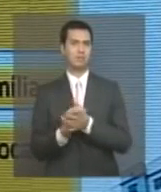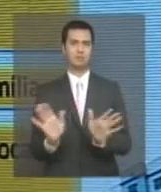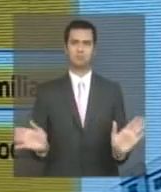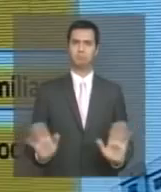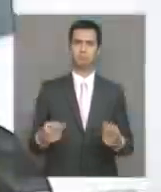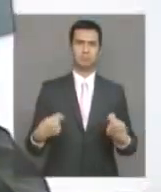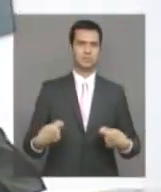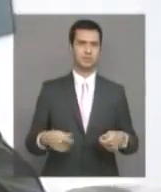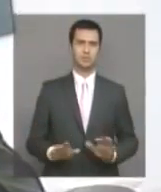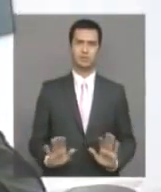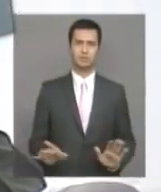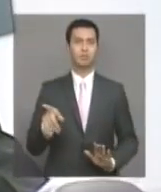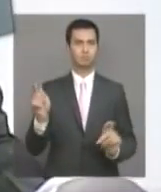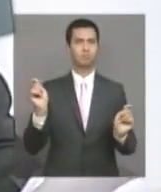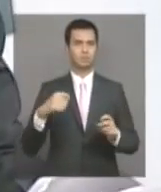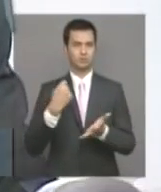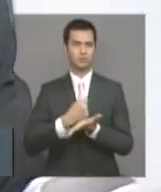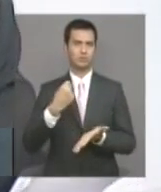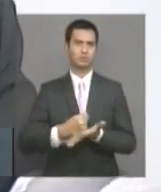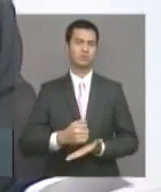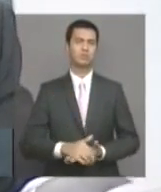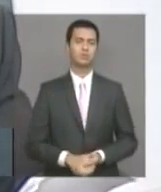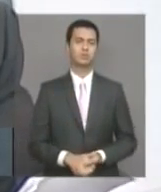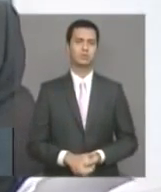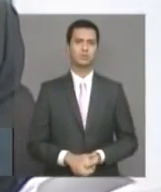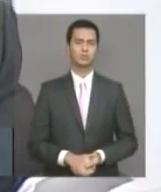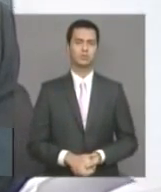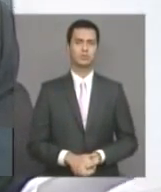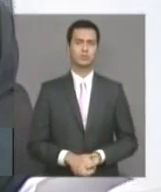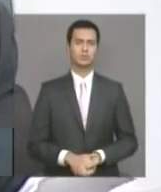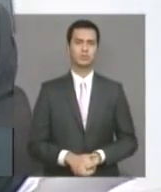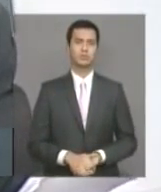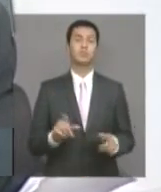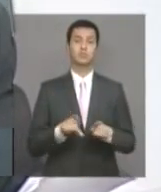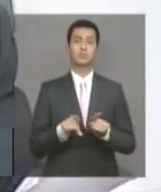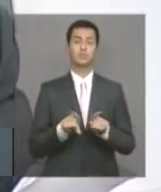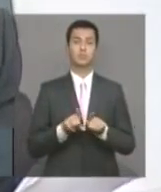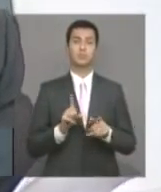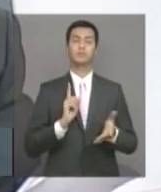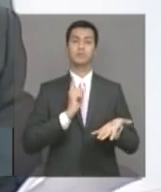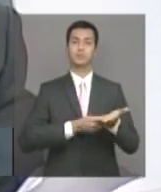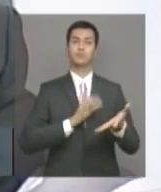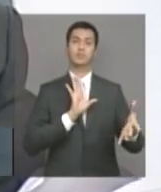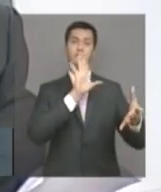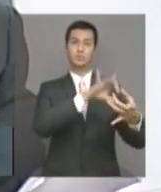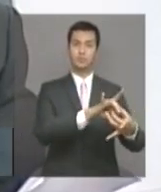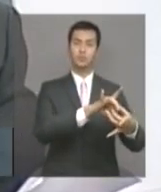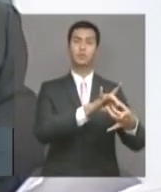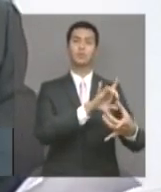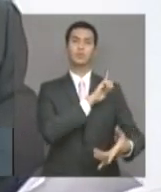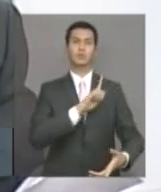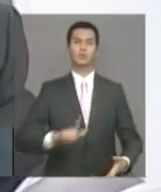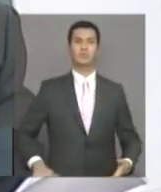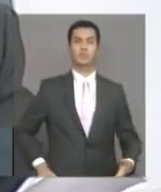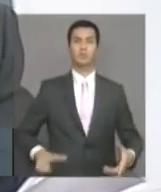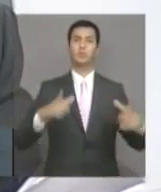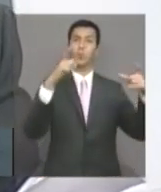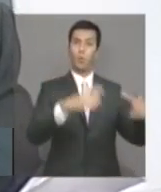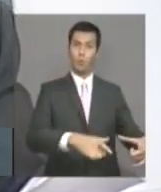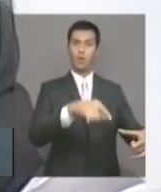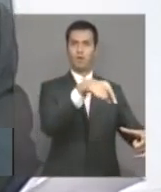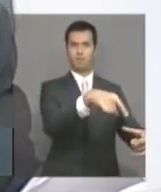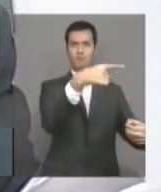novos contratos. Maior parceria com o poder público local no trabalho social. Vamos